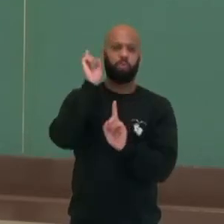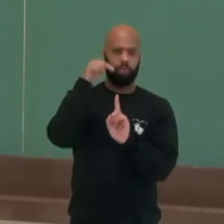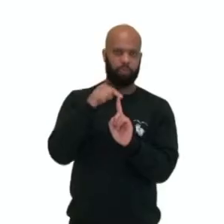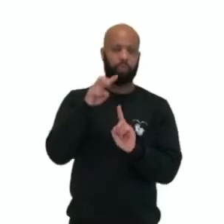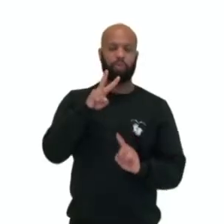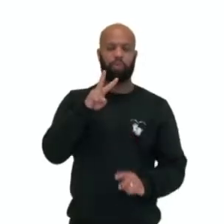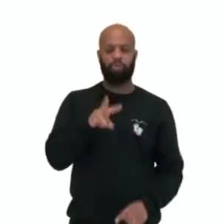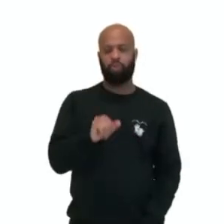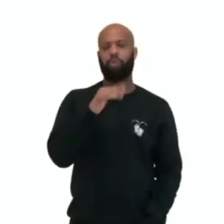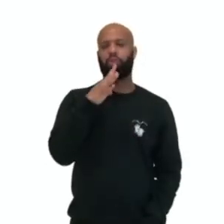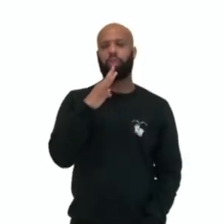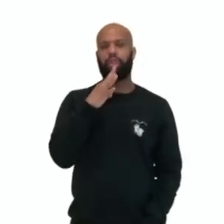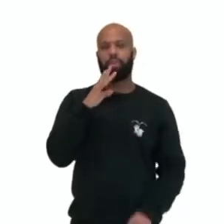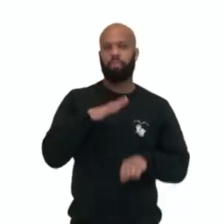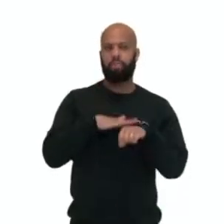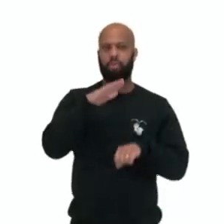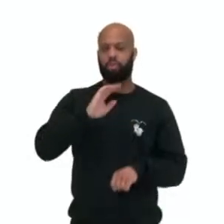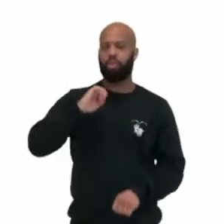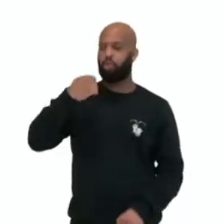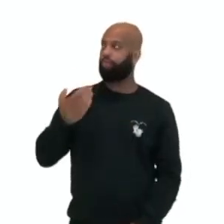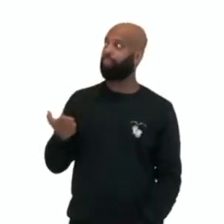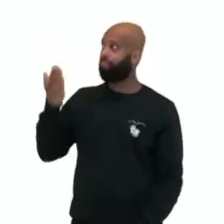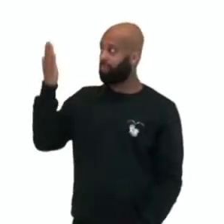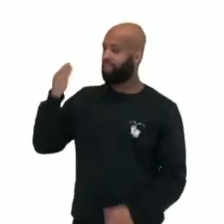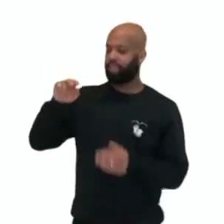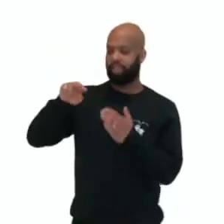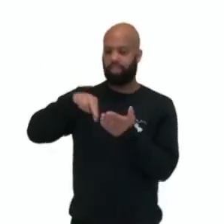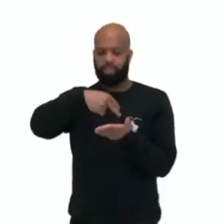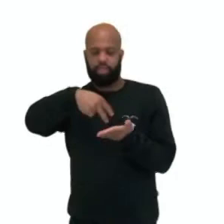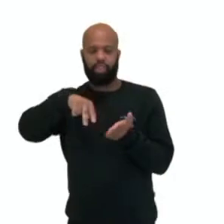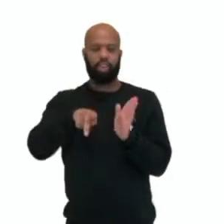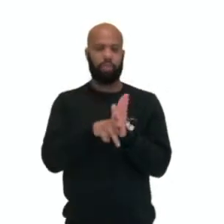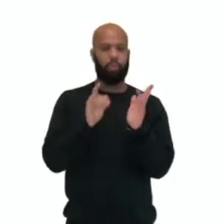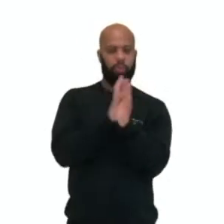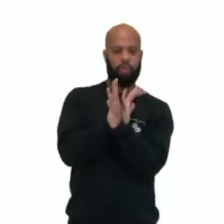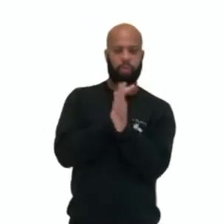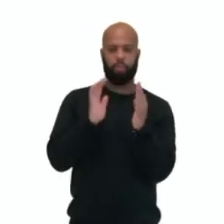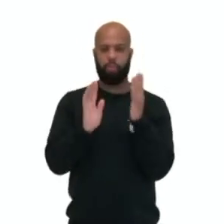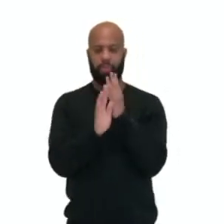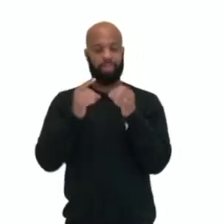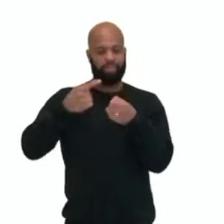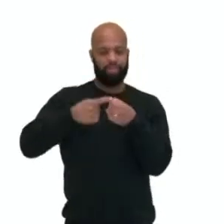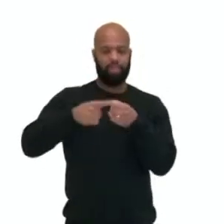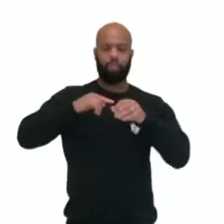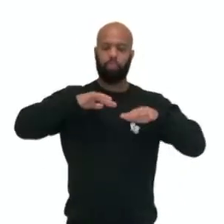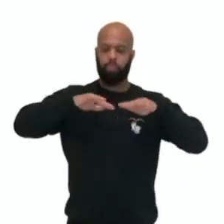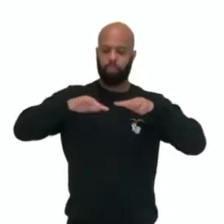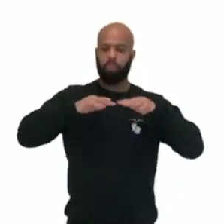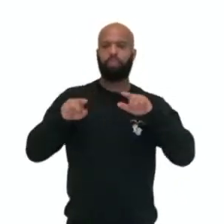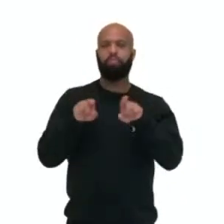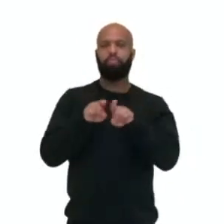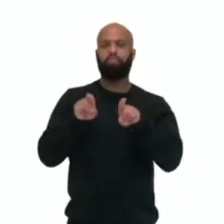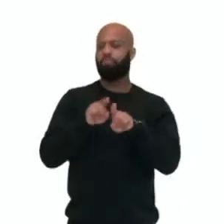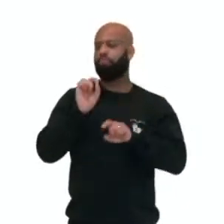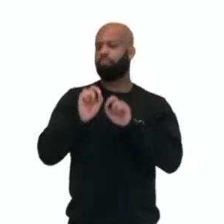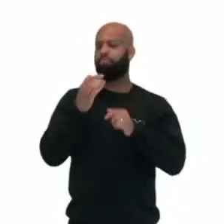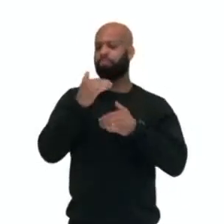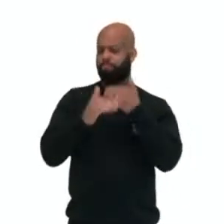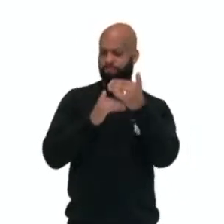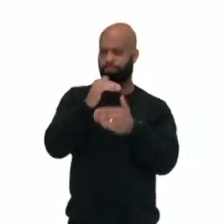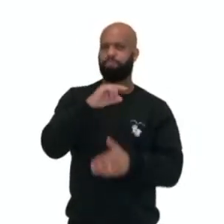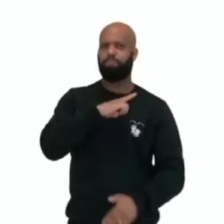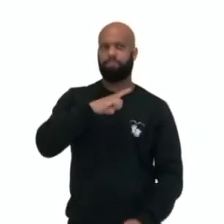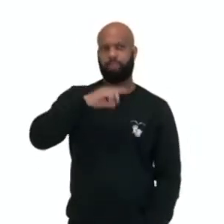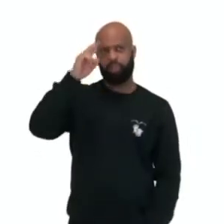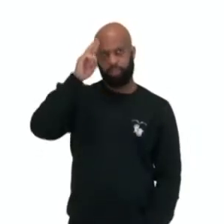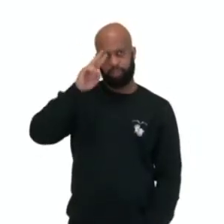é conhecer um pouquinho dessa dança urbana, os seus movimentos e a sua evolução